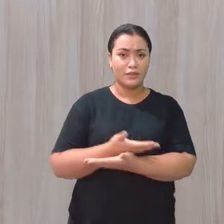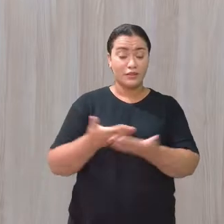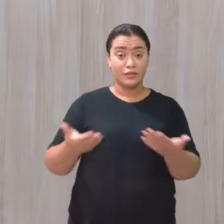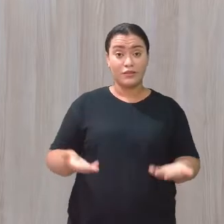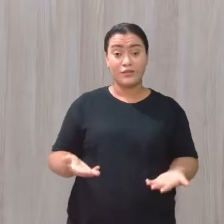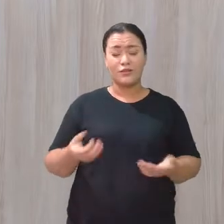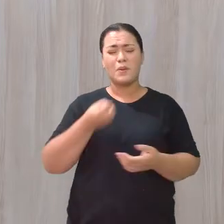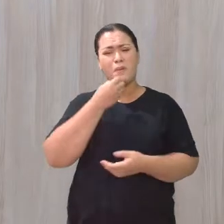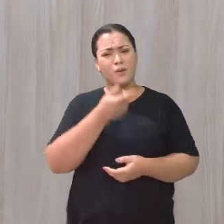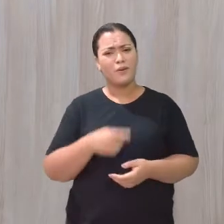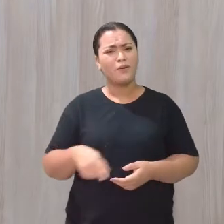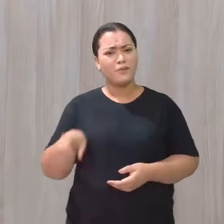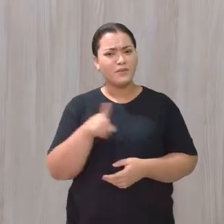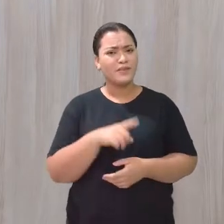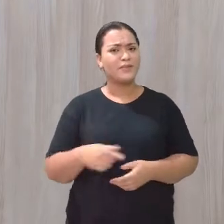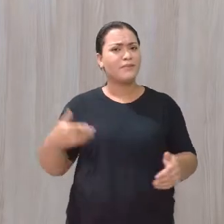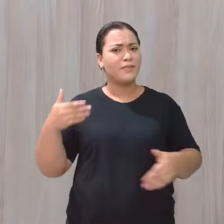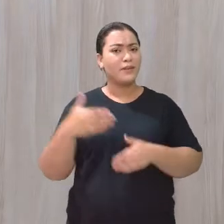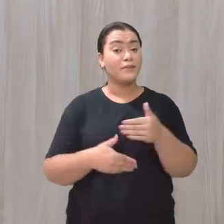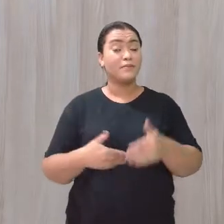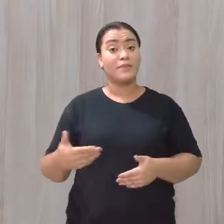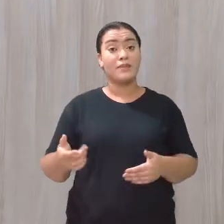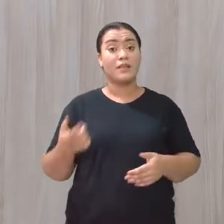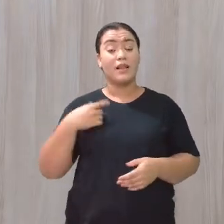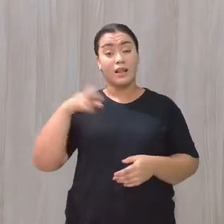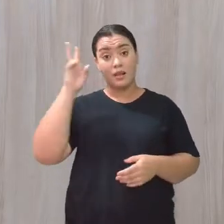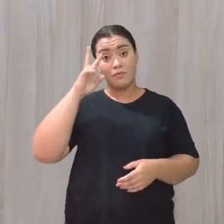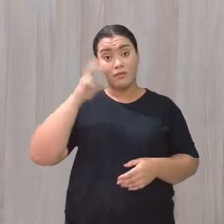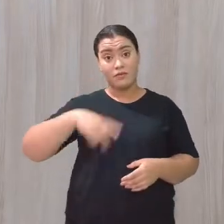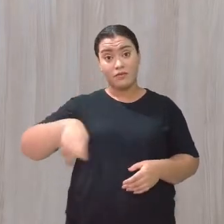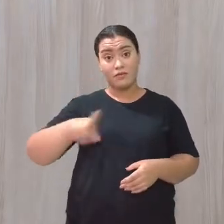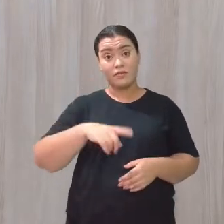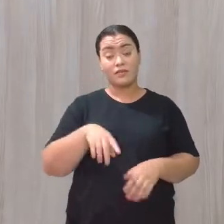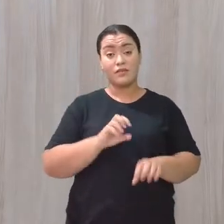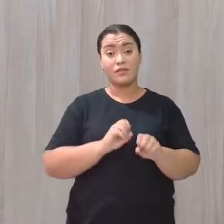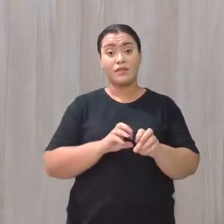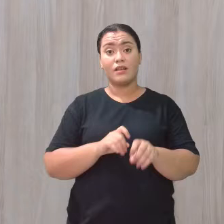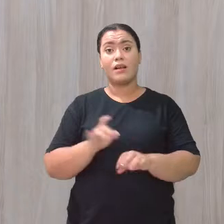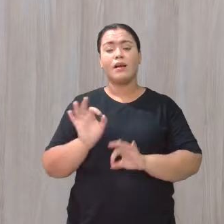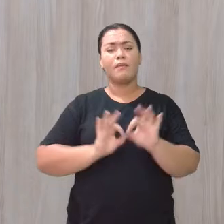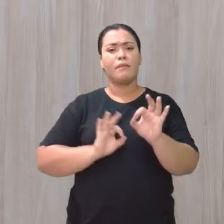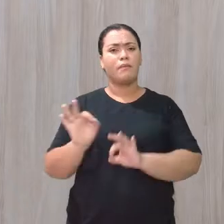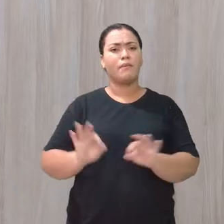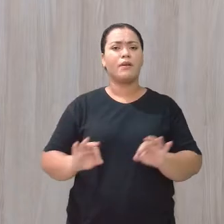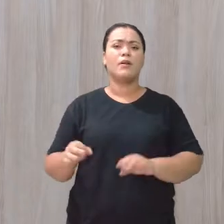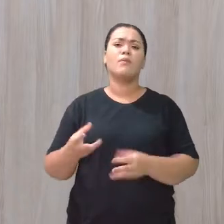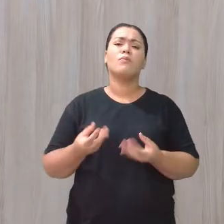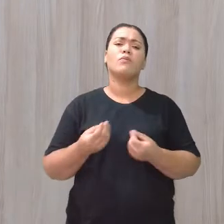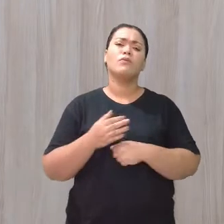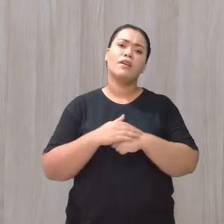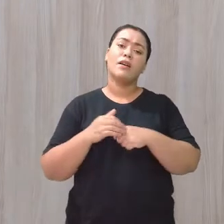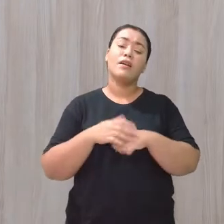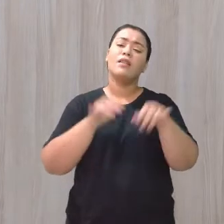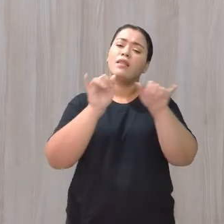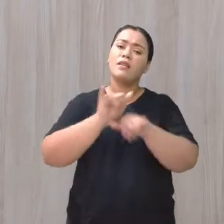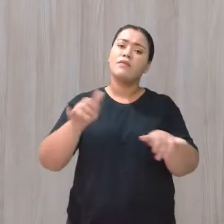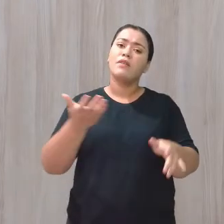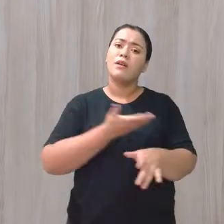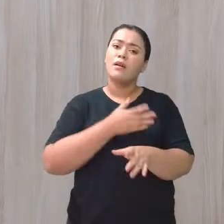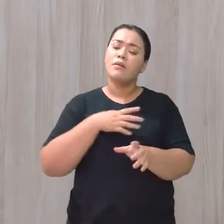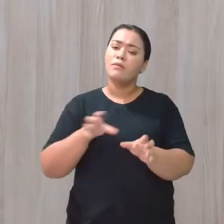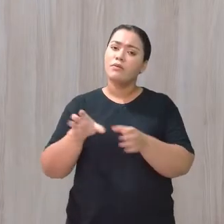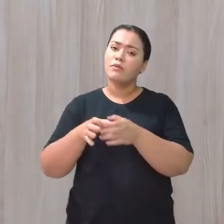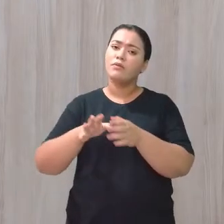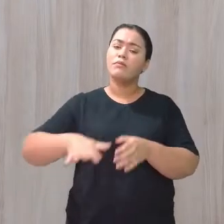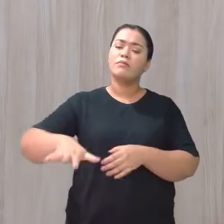Clara. Que bom que vocês estão aqui. Lembrando a vocês que nossas aulas, elas são preparadas com muito carinho para vocês. Divulguem aí com os coleguinhas de